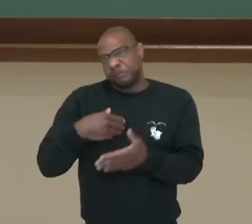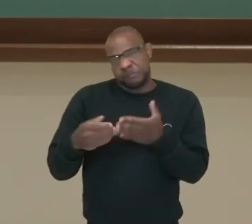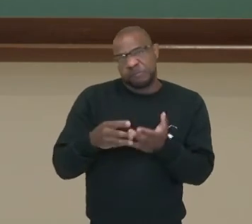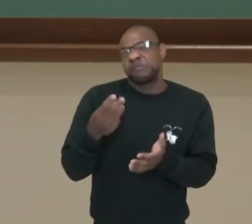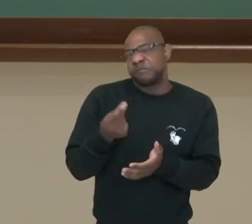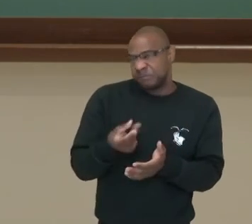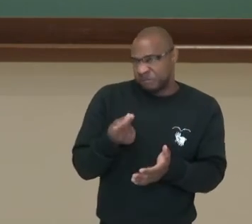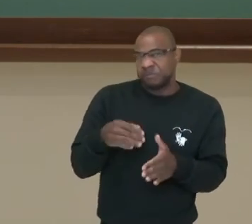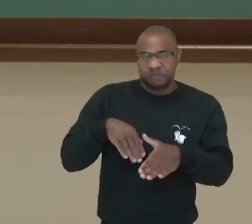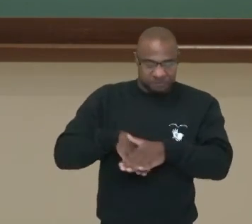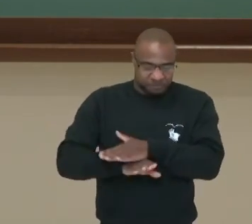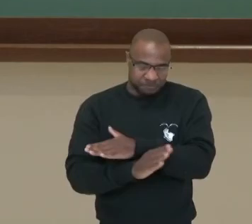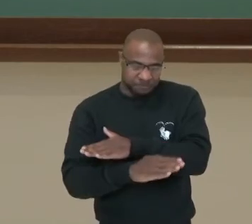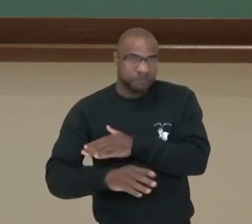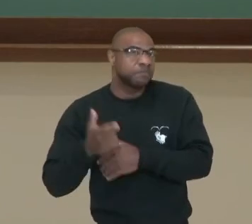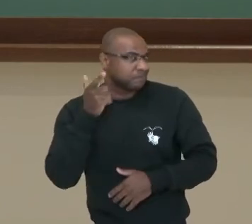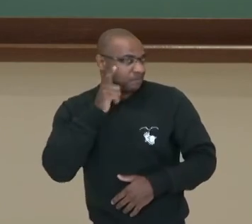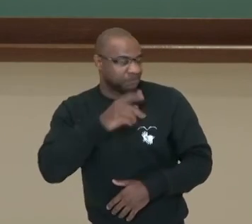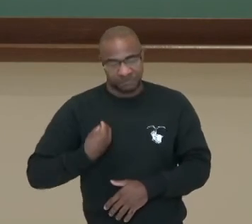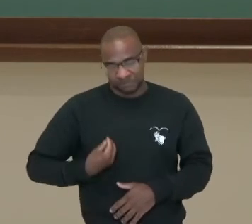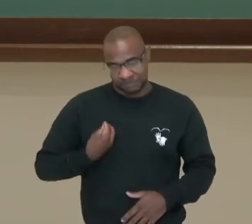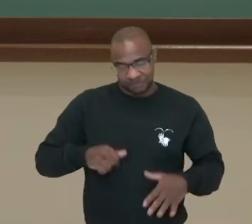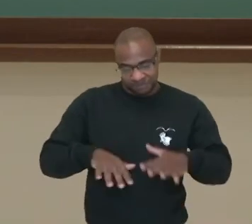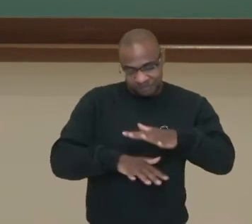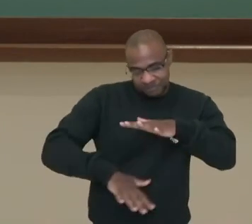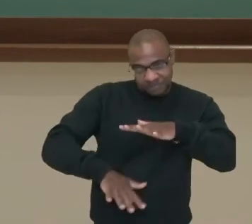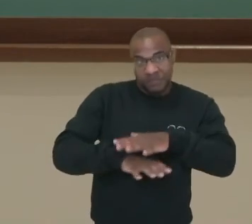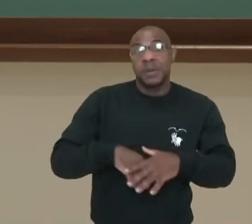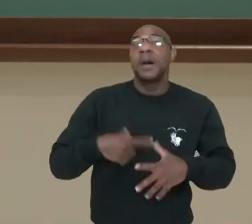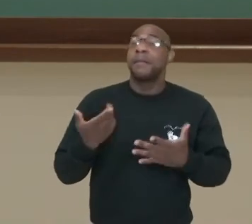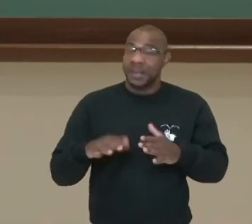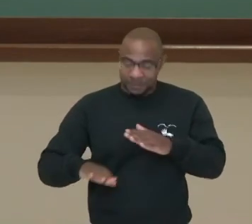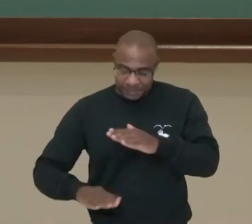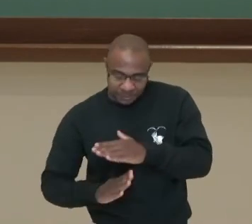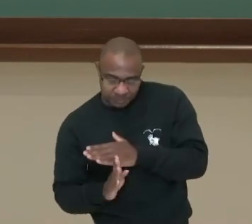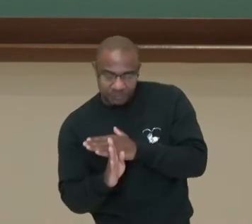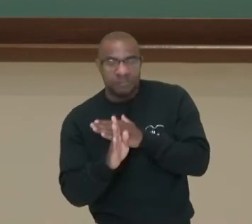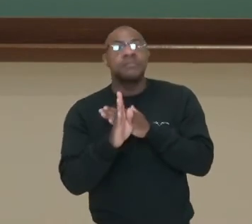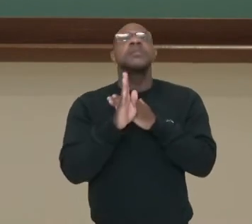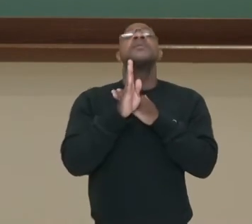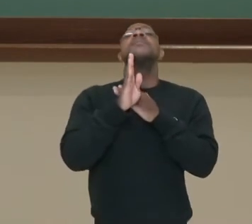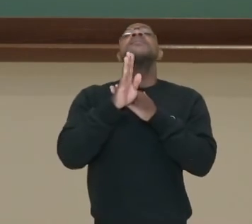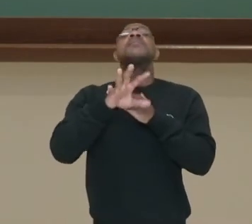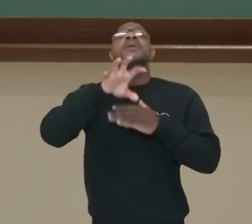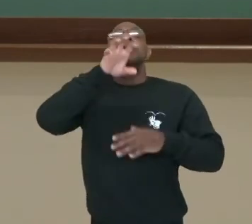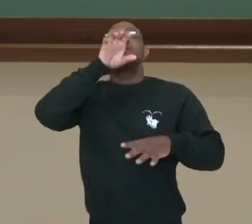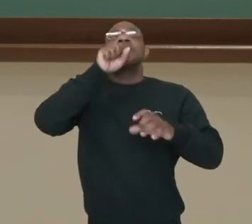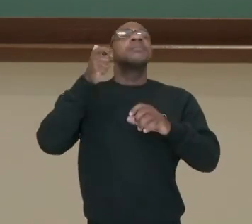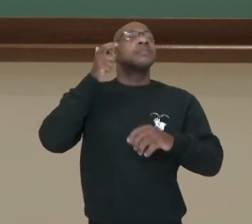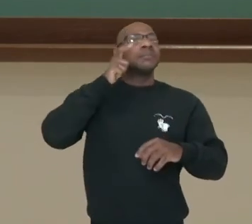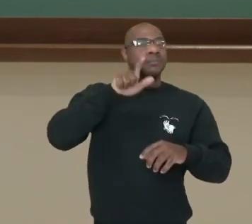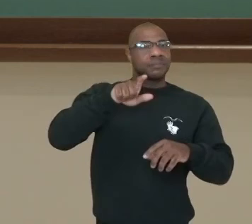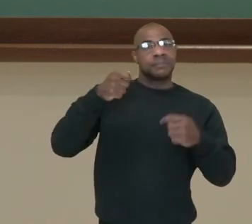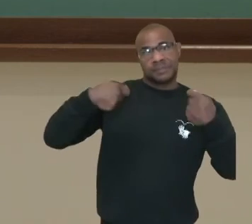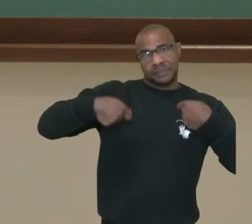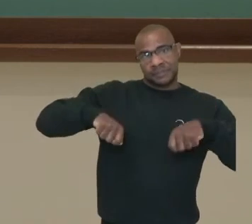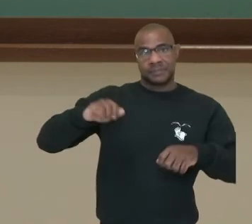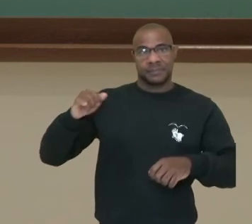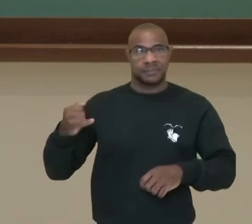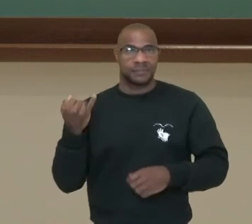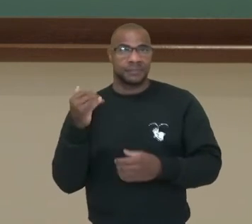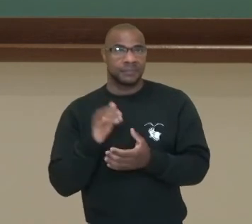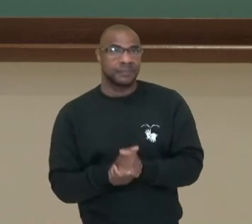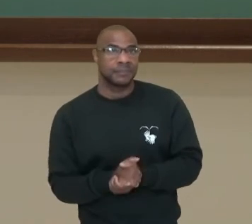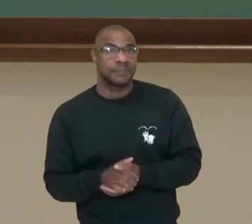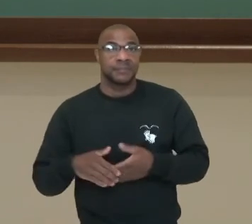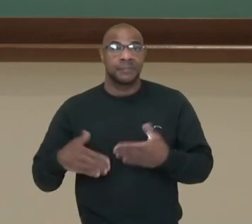tempo embaixo d'água, certo? Mas, eventualmente, eles têm que subir para poder respirar, ok? E